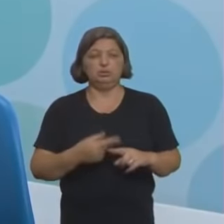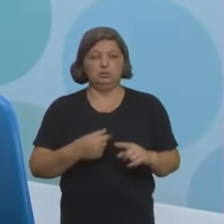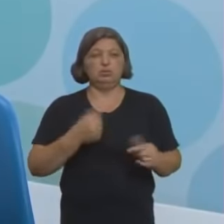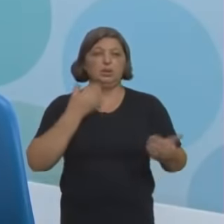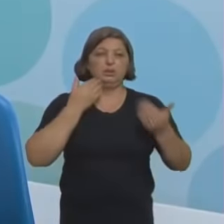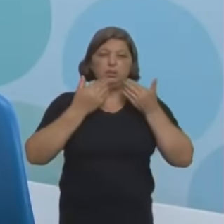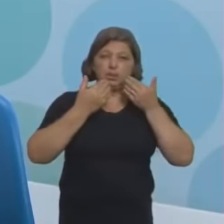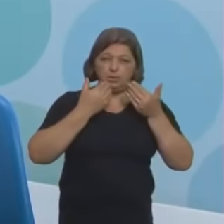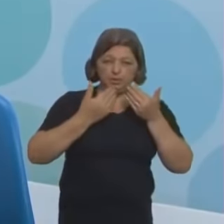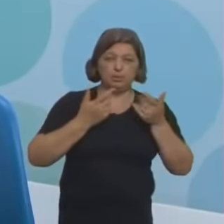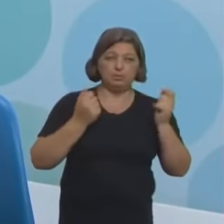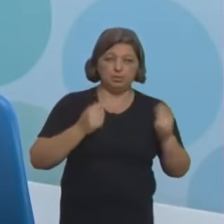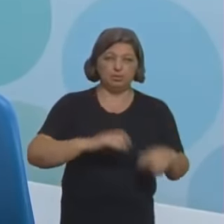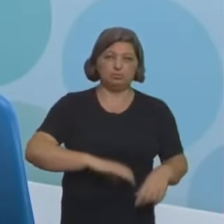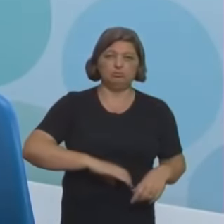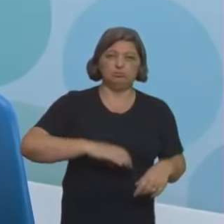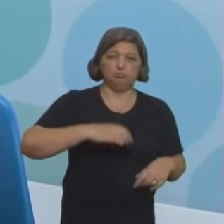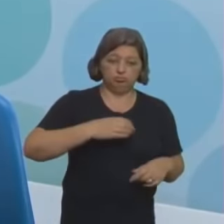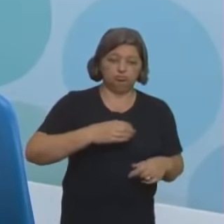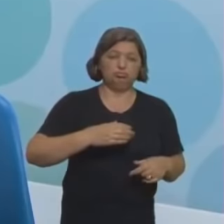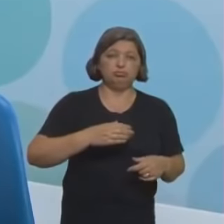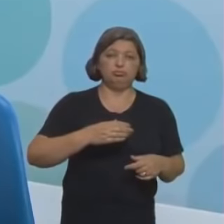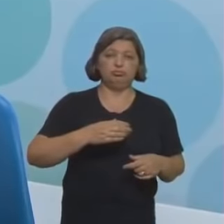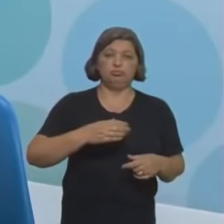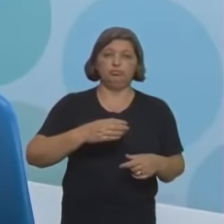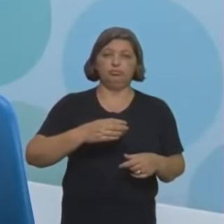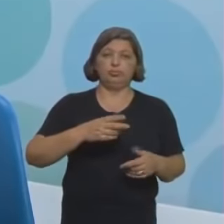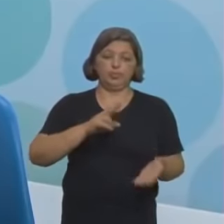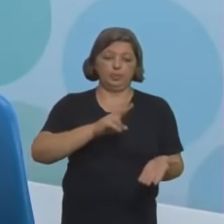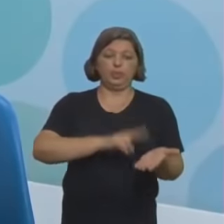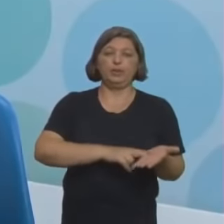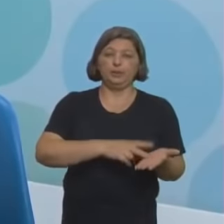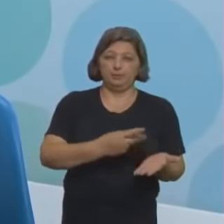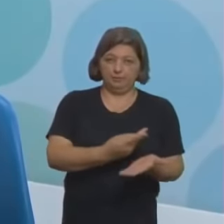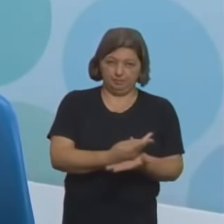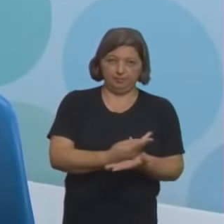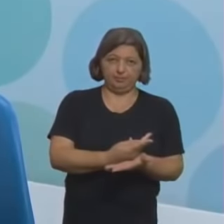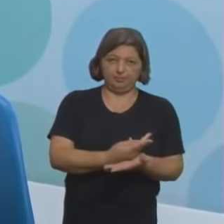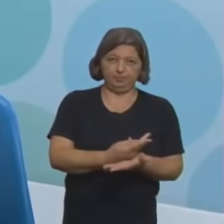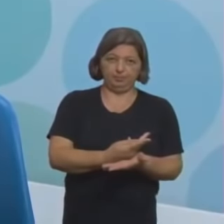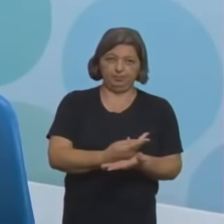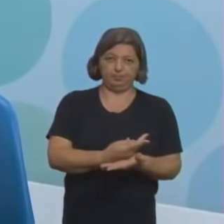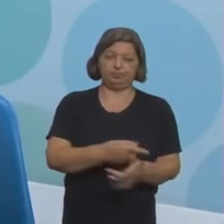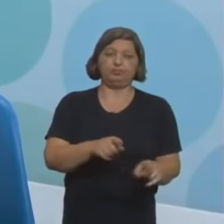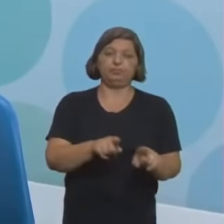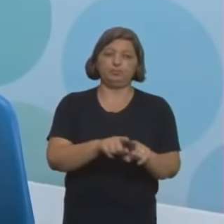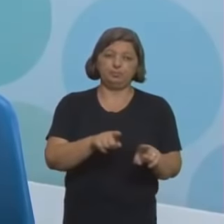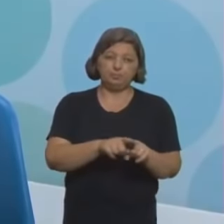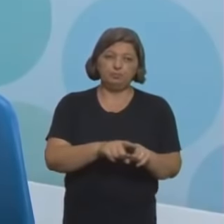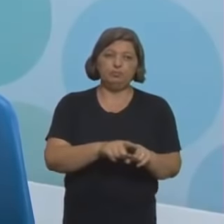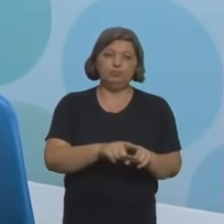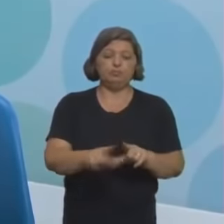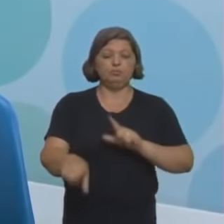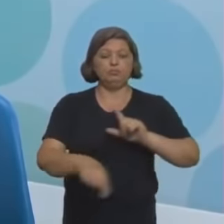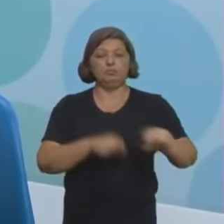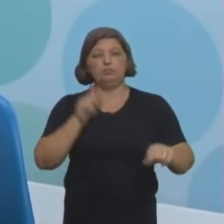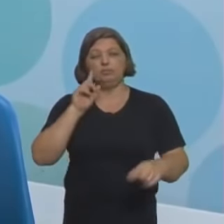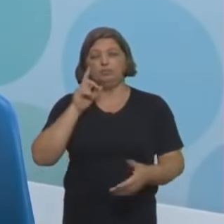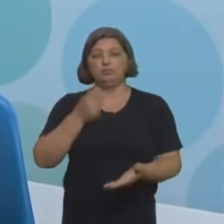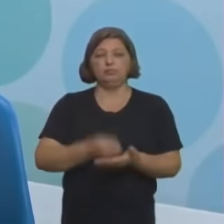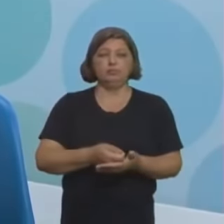pode encorajar os estudantes a assumirem seus erros e buscarem caminhos alternativos para